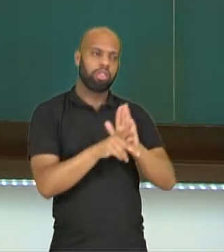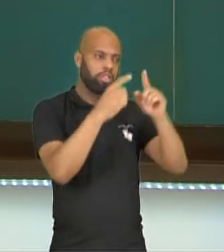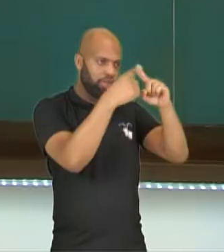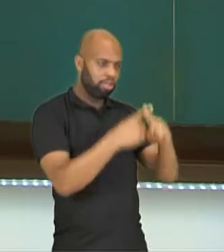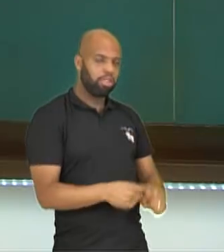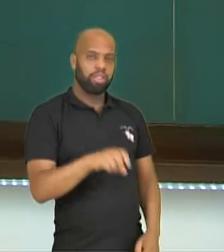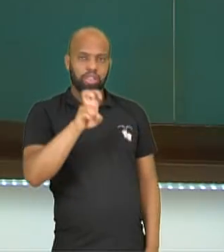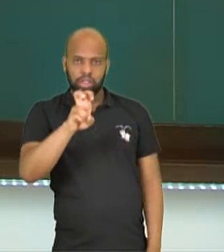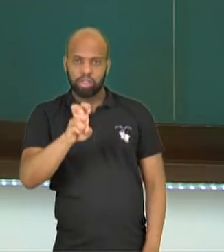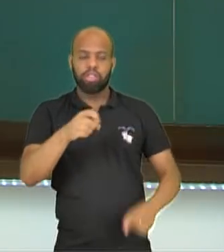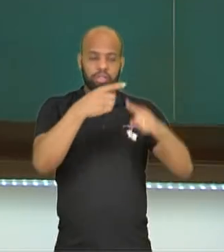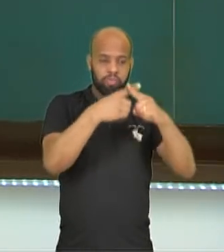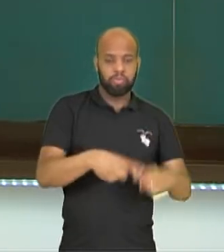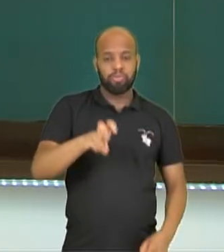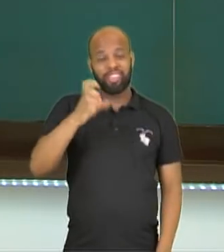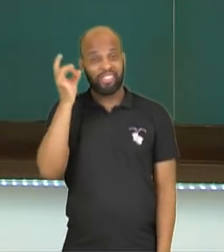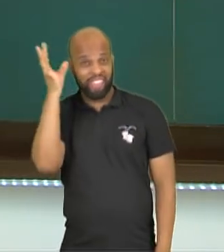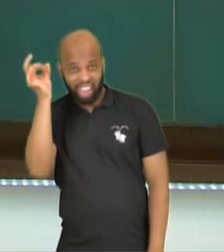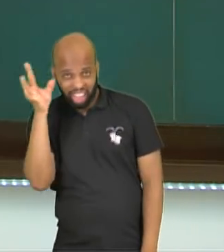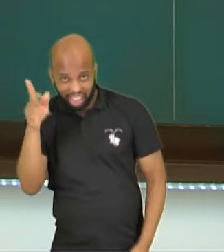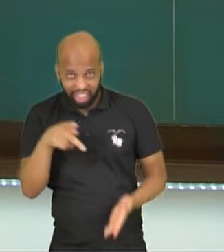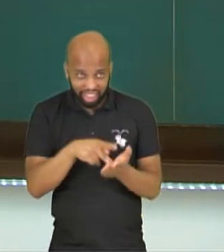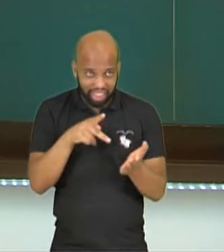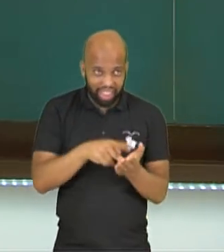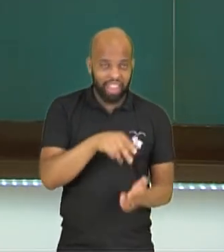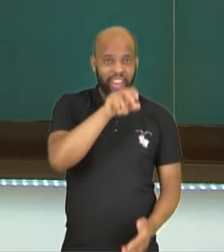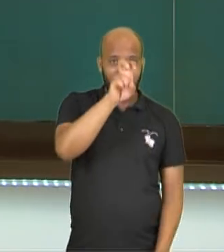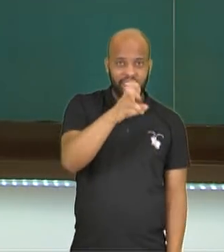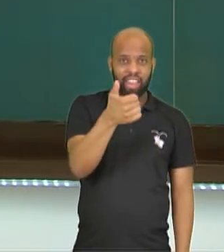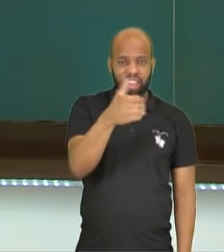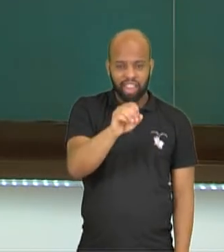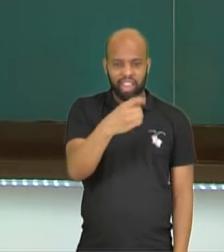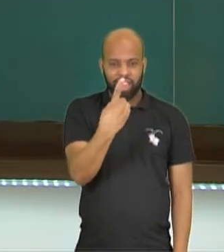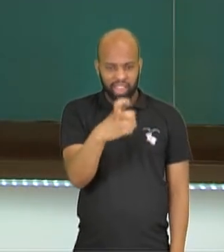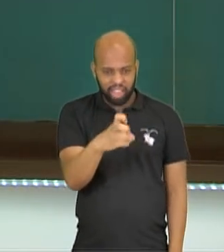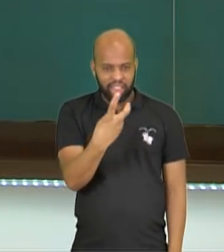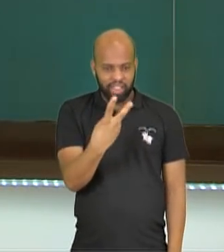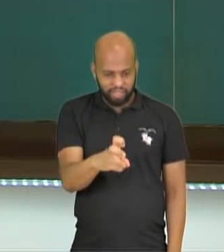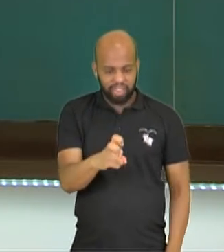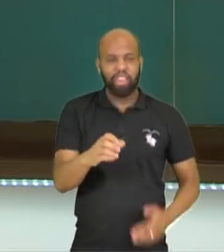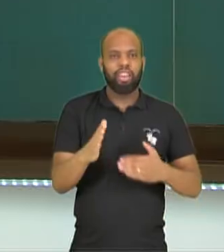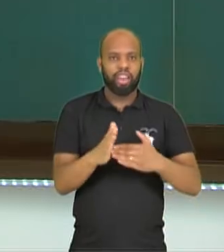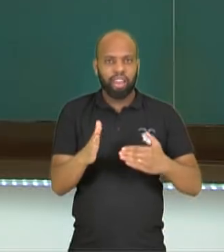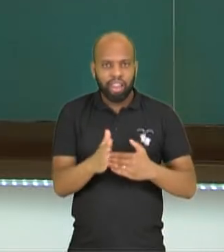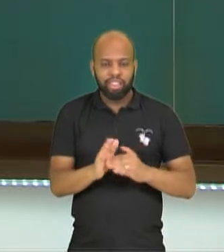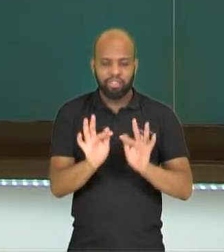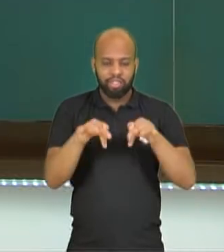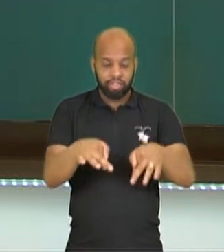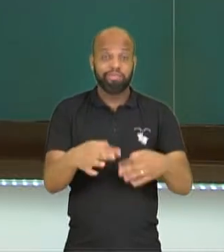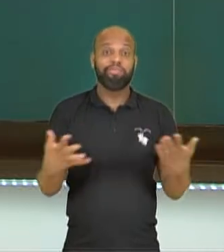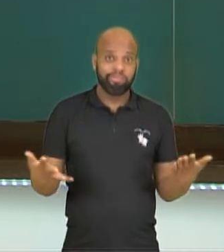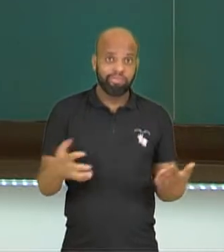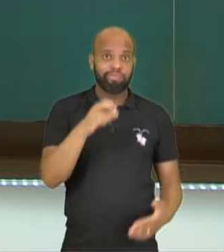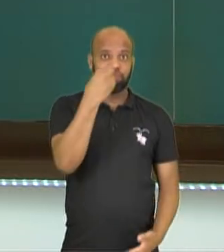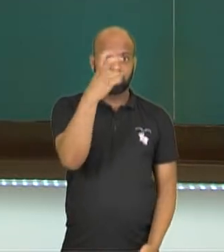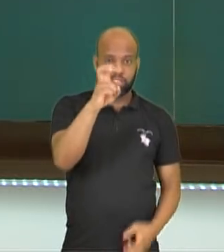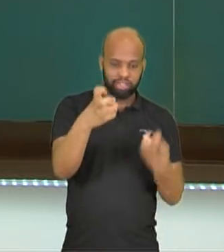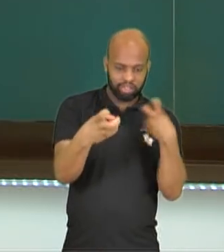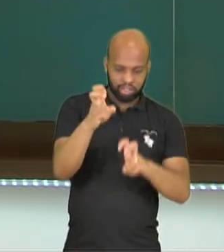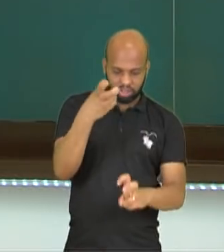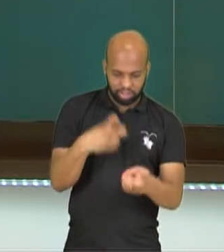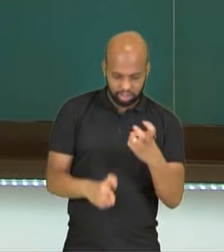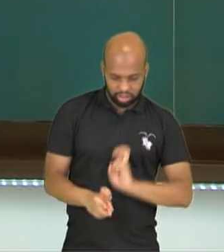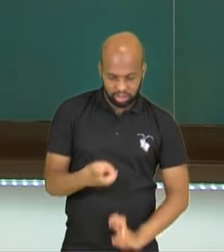5, tabuada do 5 é muito fácil, né? 5, 10, 15, vai contando de 5 em 5, mas e daí? Como que a gente vai calcular